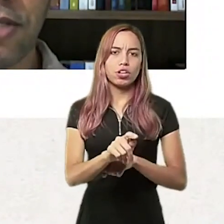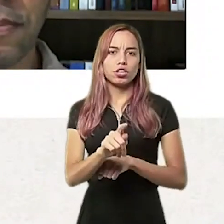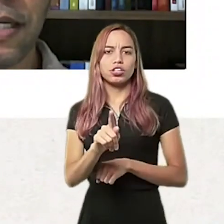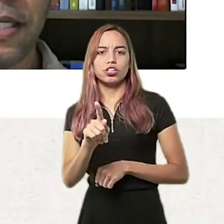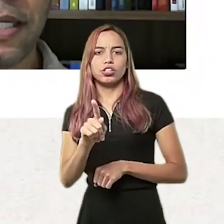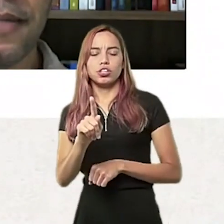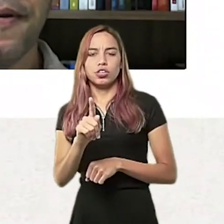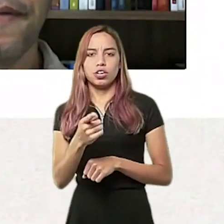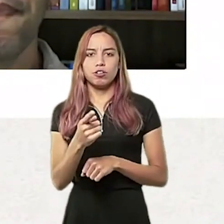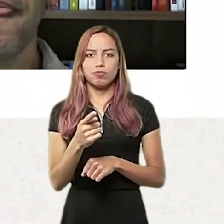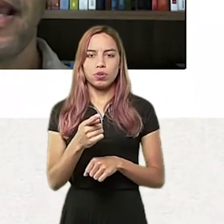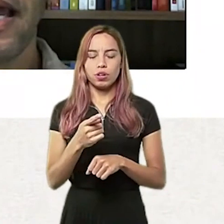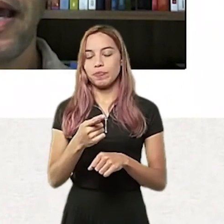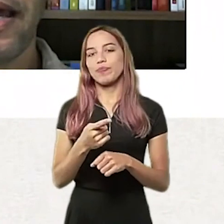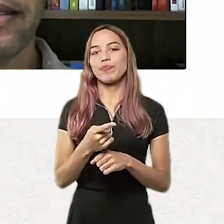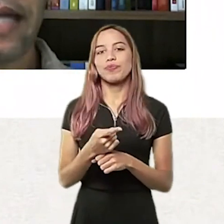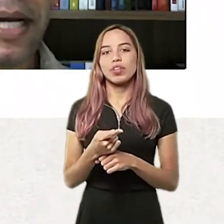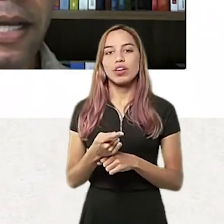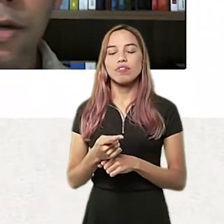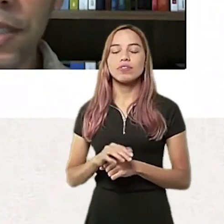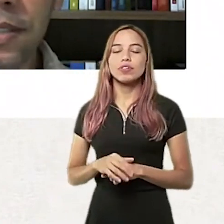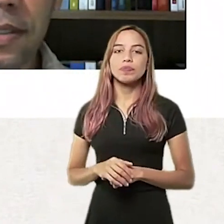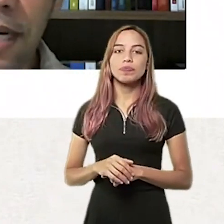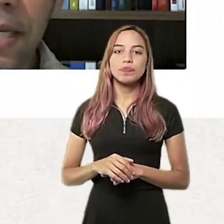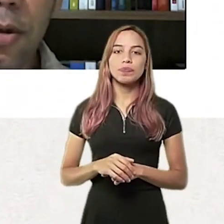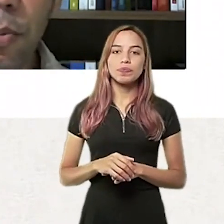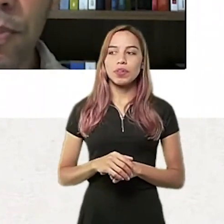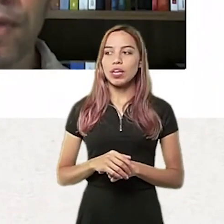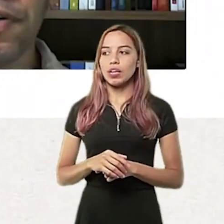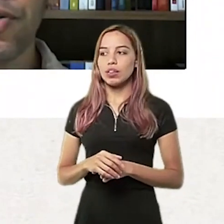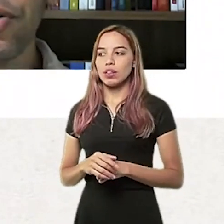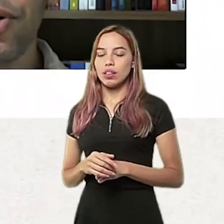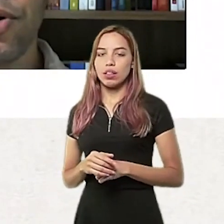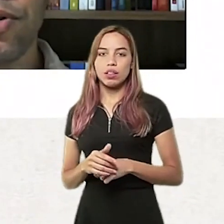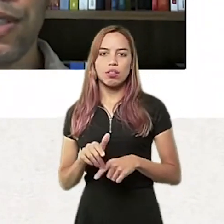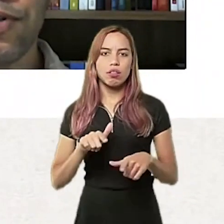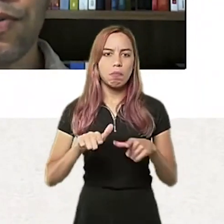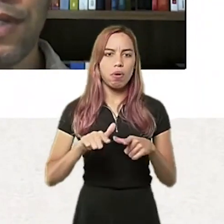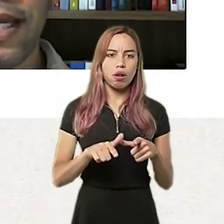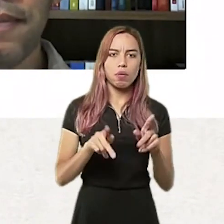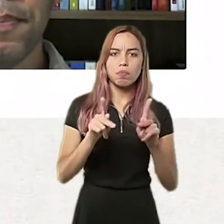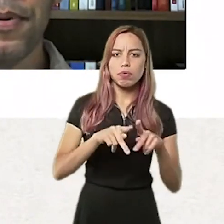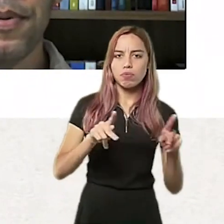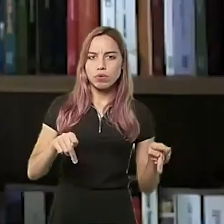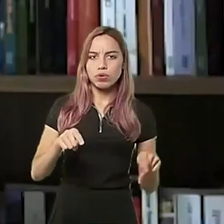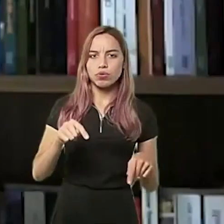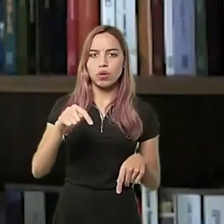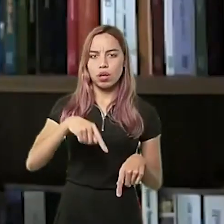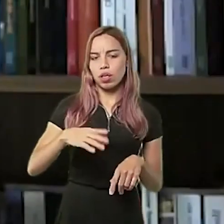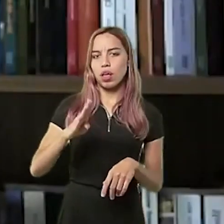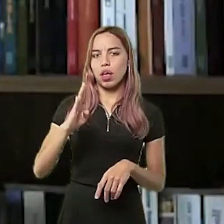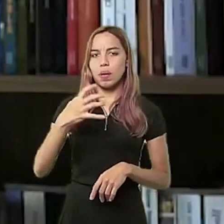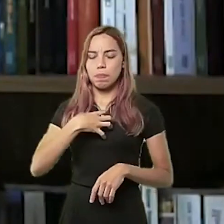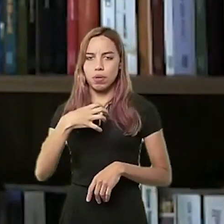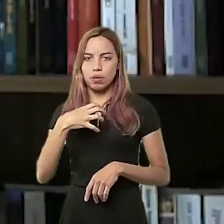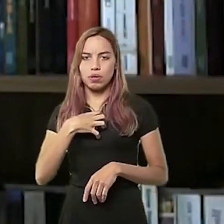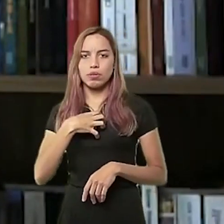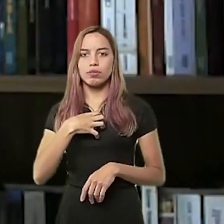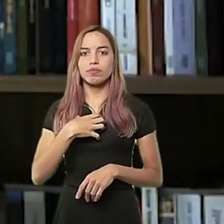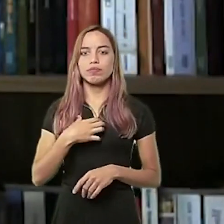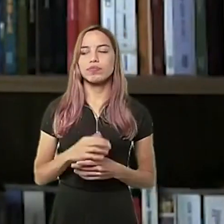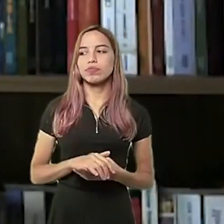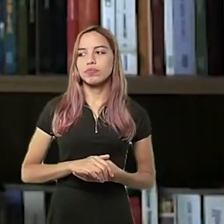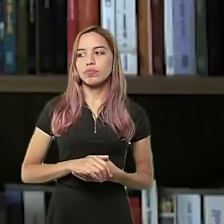Universidade Federal da Bahia. Trabalhei como professor durante um tempo no ensino